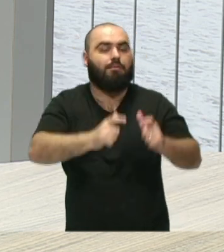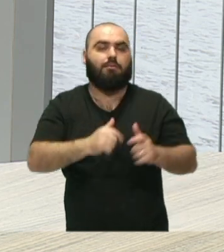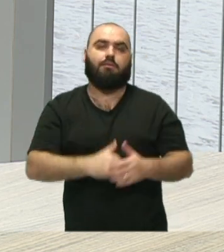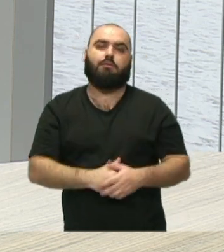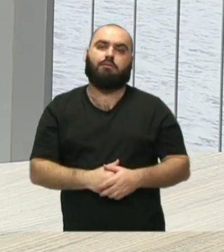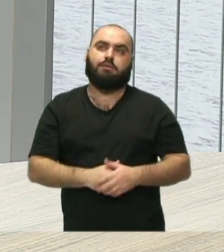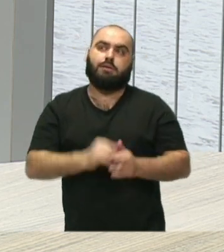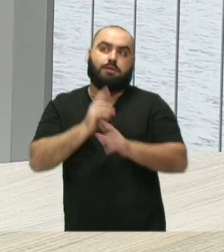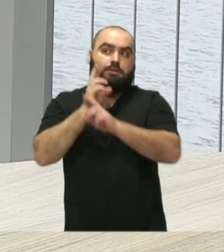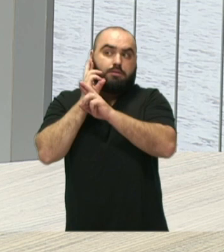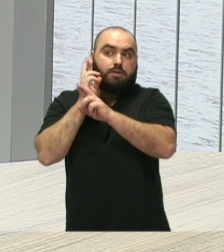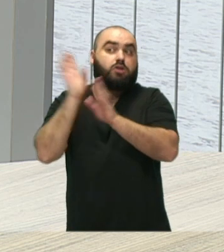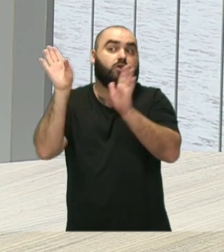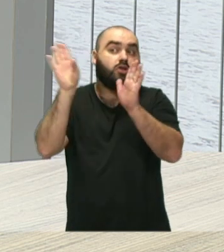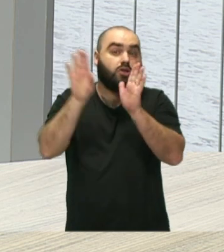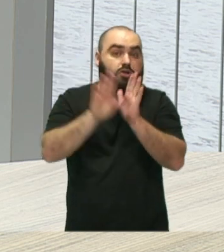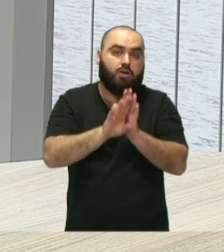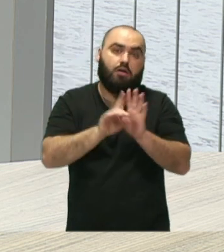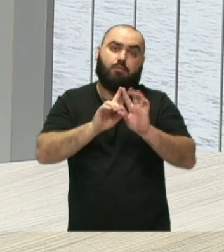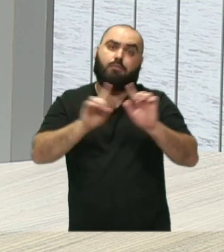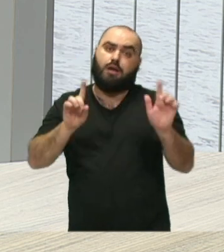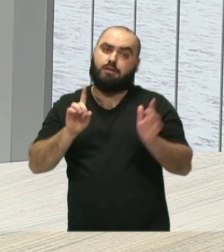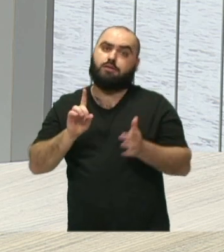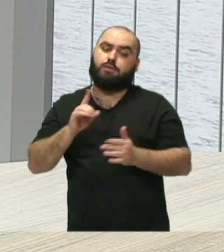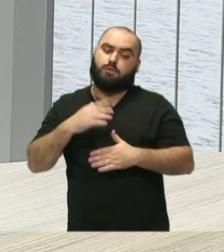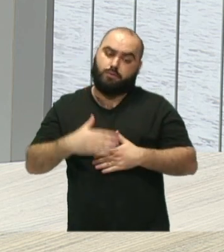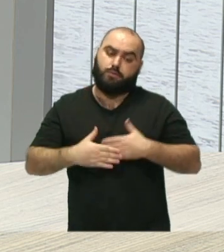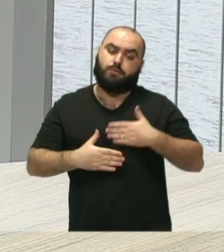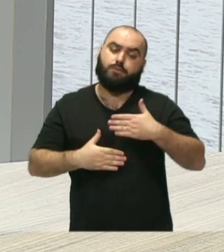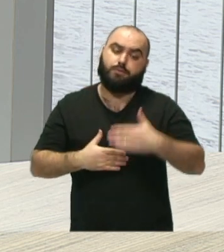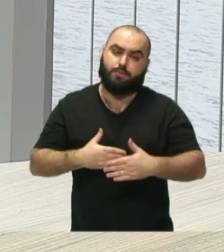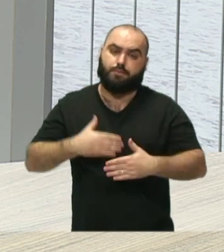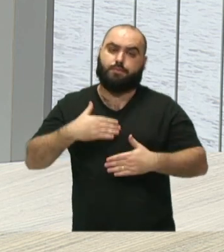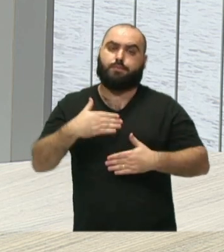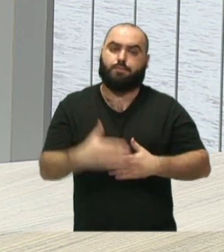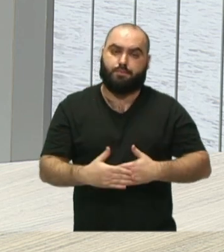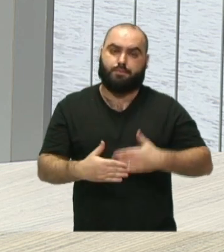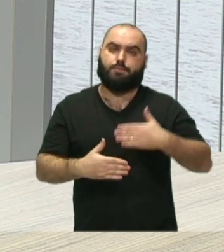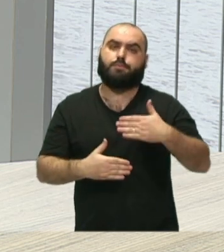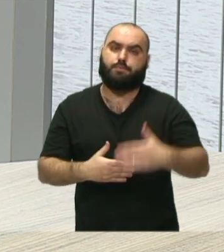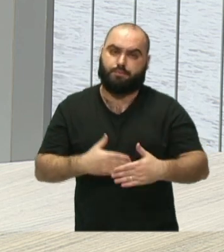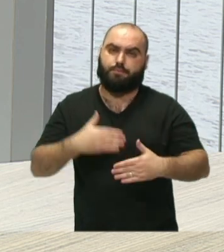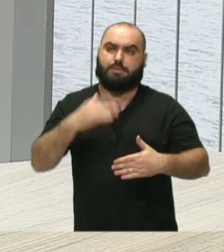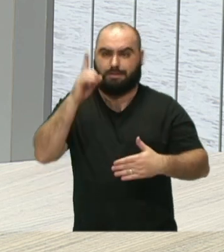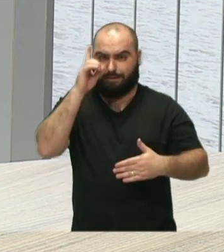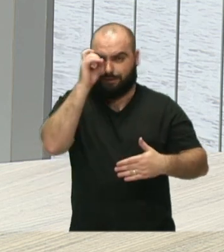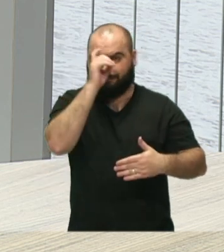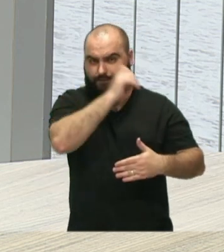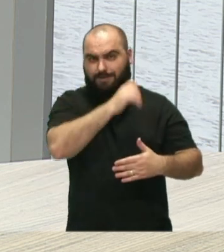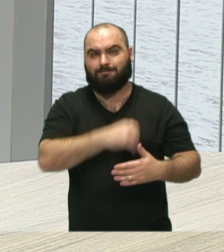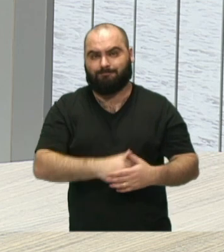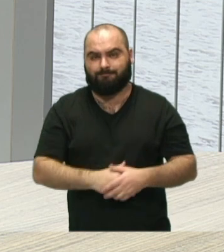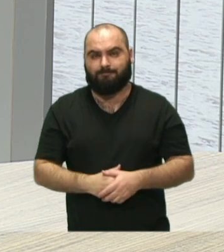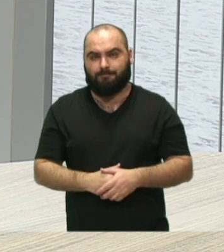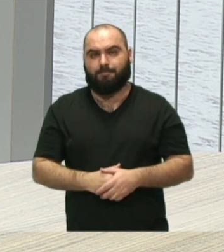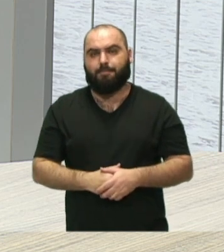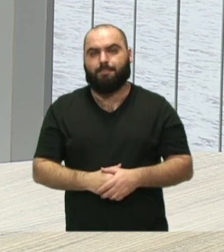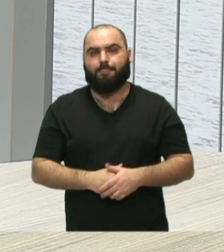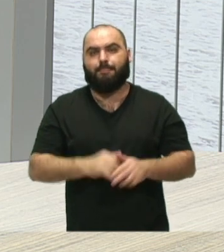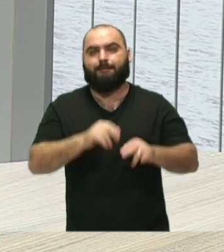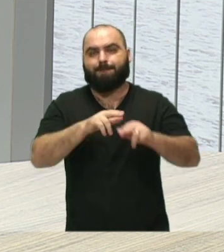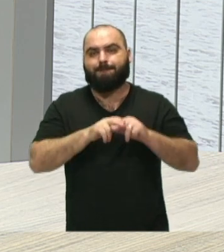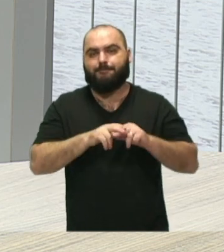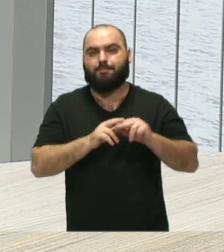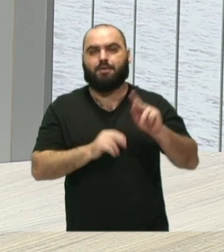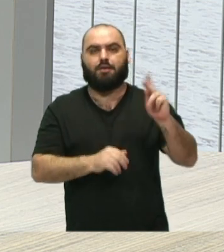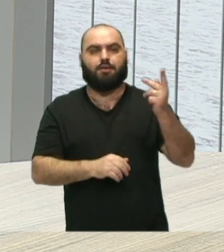gente chegue lá, mas é um caminhar longo e duro. Por isso que eu volto a convocar. É a história do Here